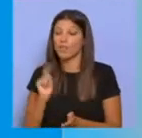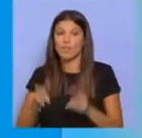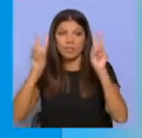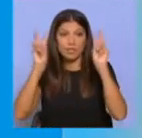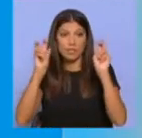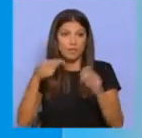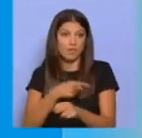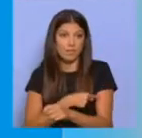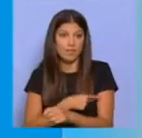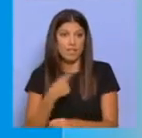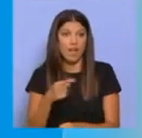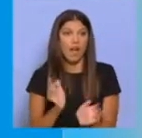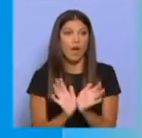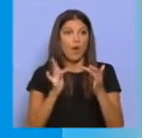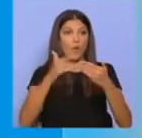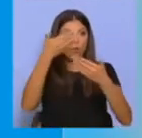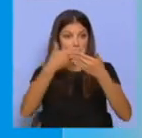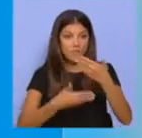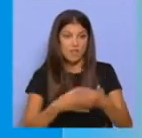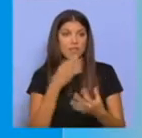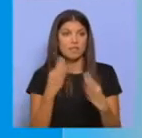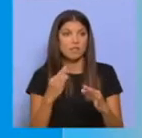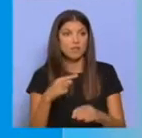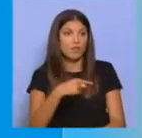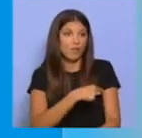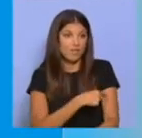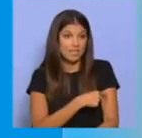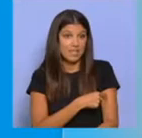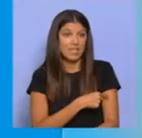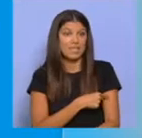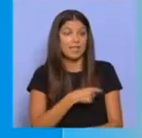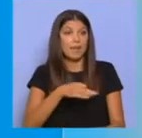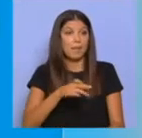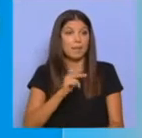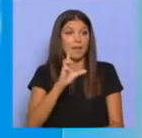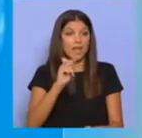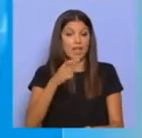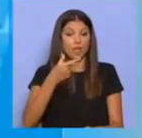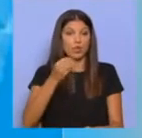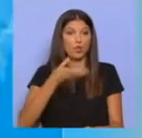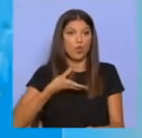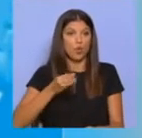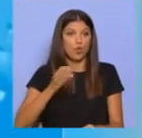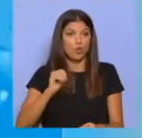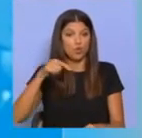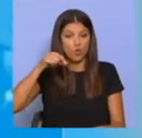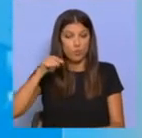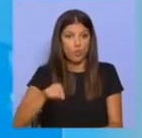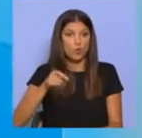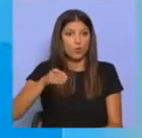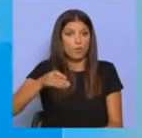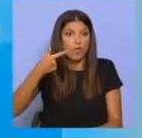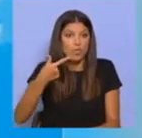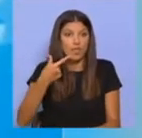há um site que é muito simples, o vacinaparatodos.pt, aí as pessoas poderão encontrar toda a informação relativa